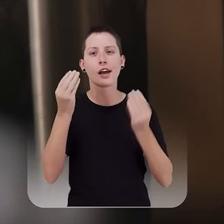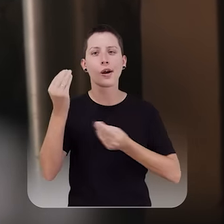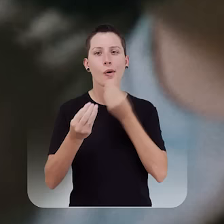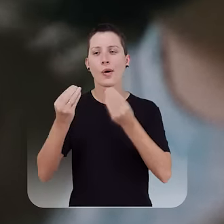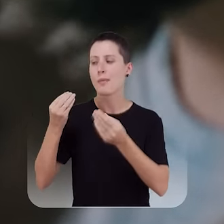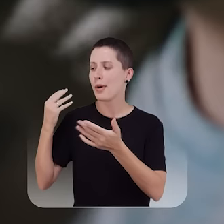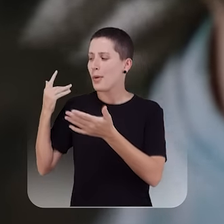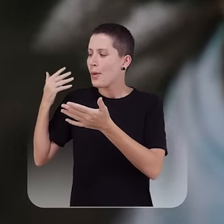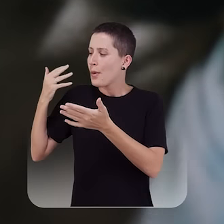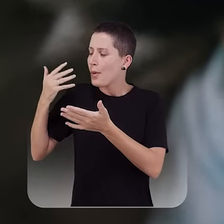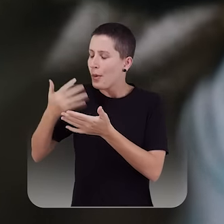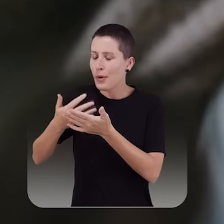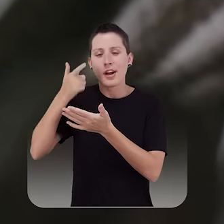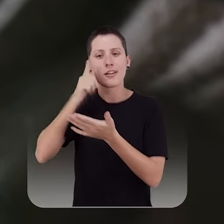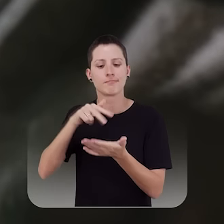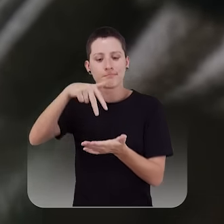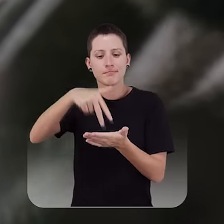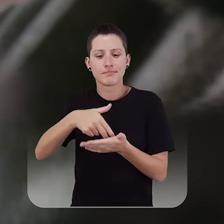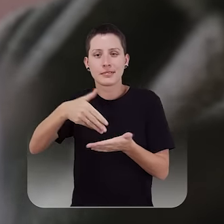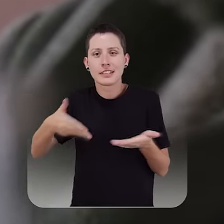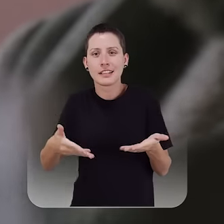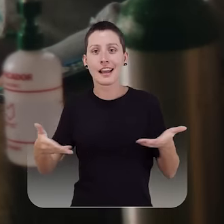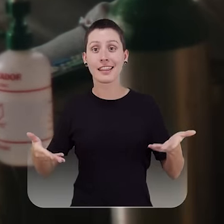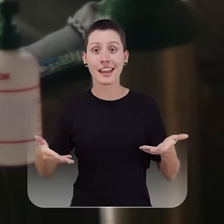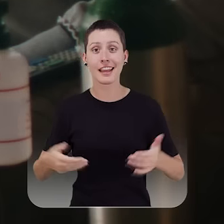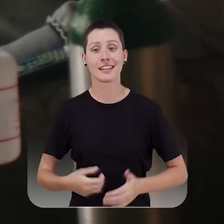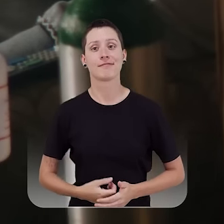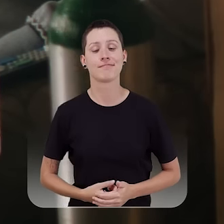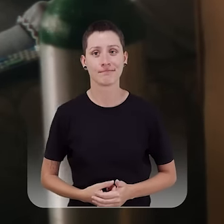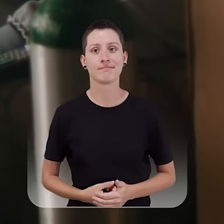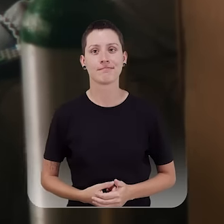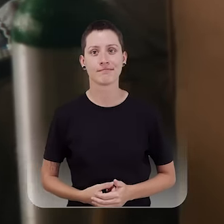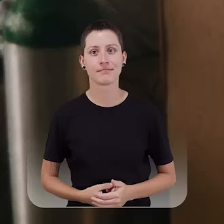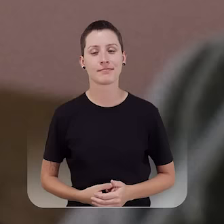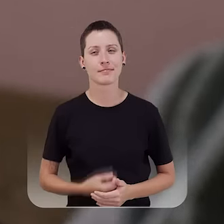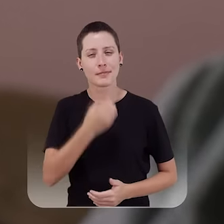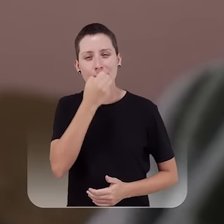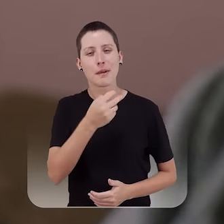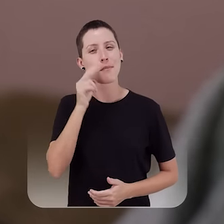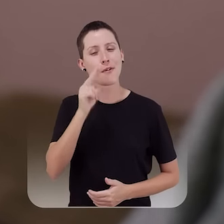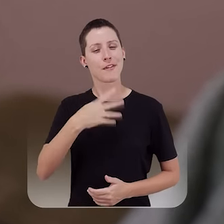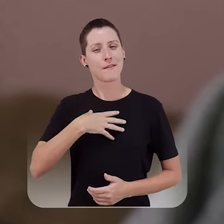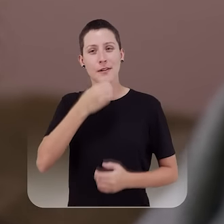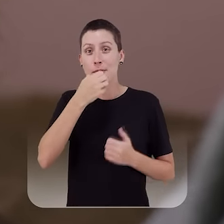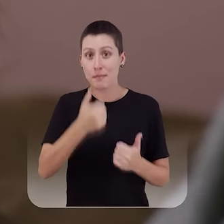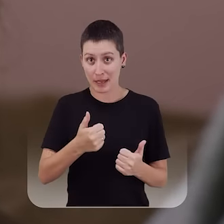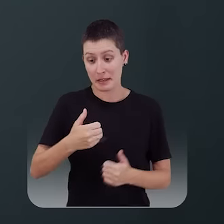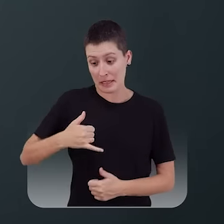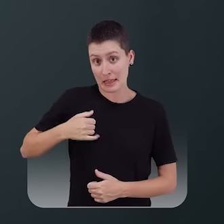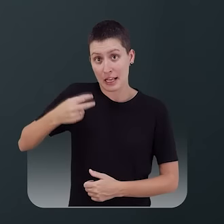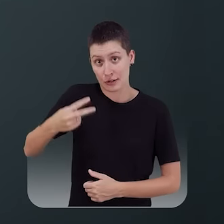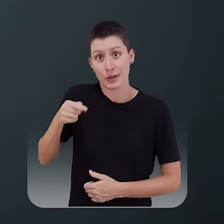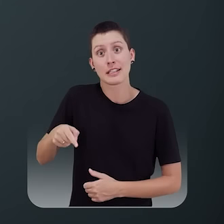Você não sabe o quanto eu caminhei pra chegar até aqui. É bom ver meu